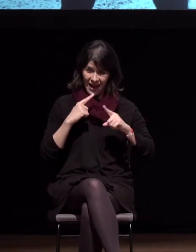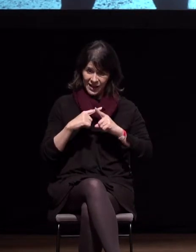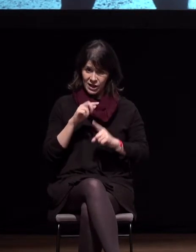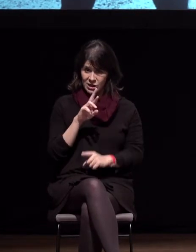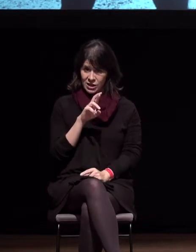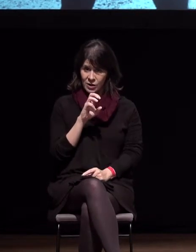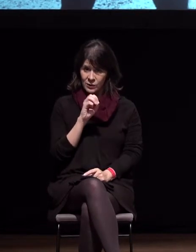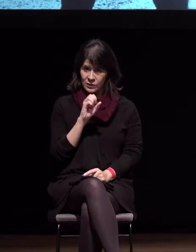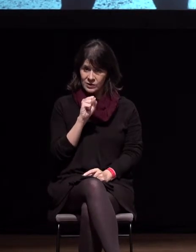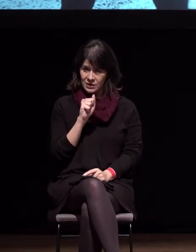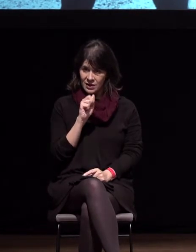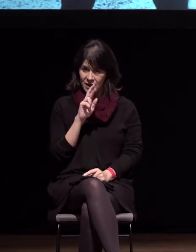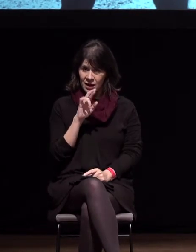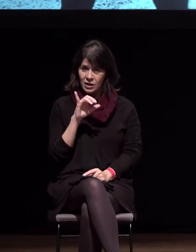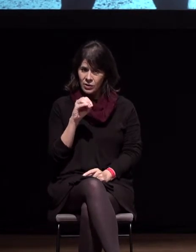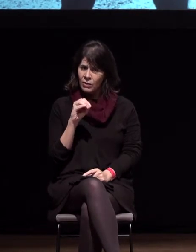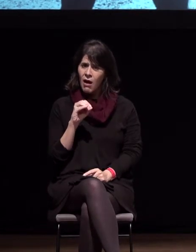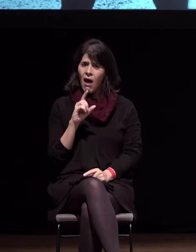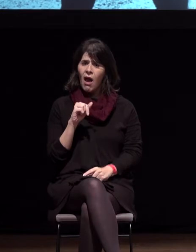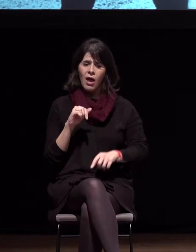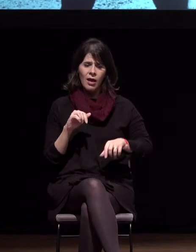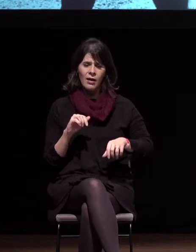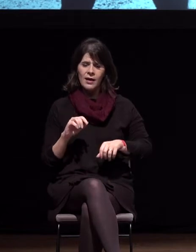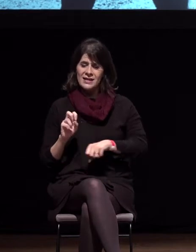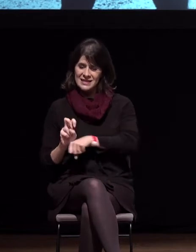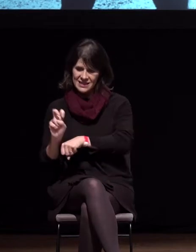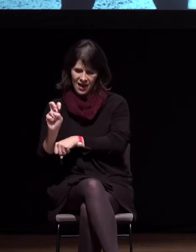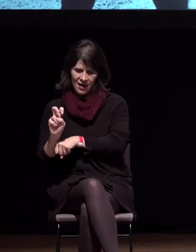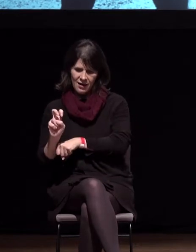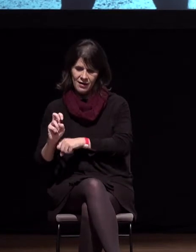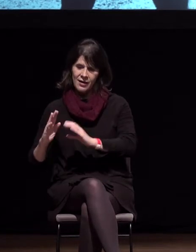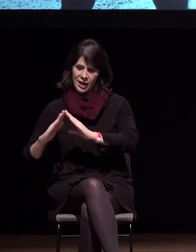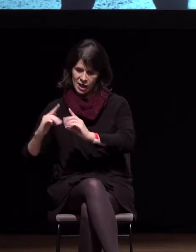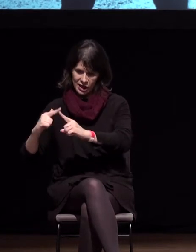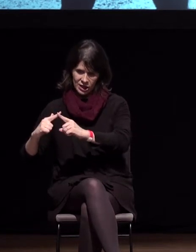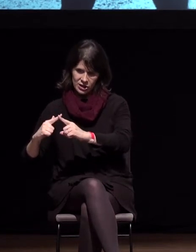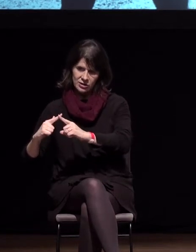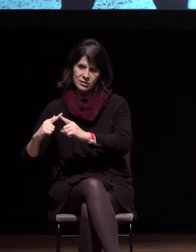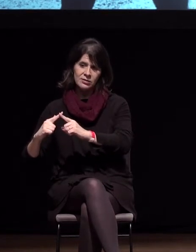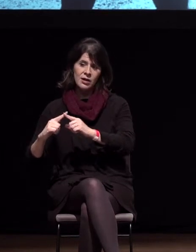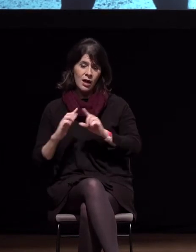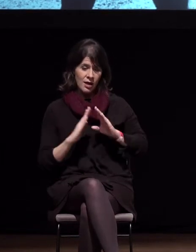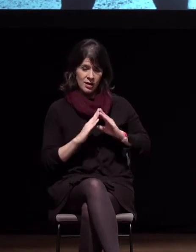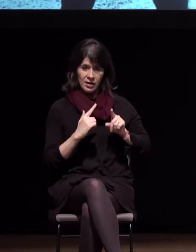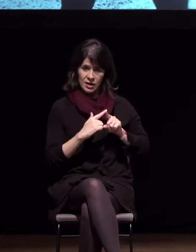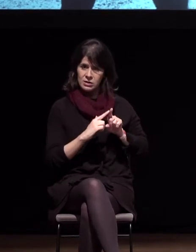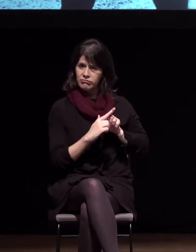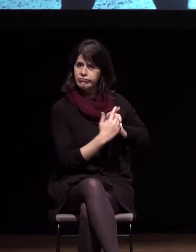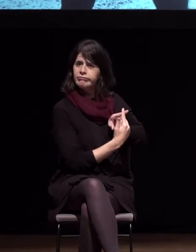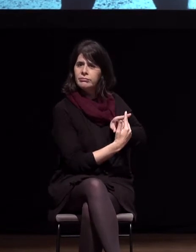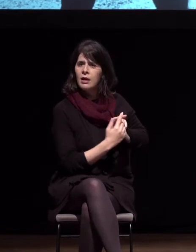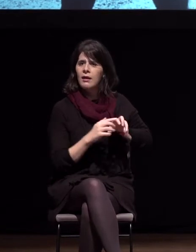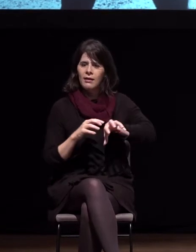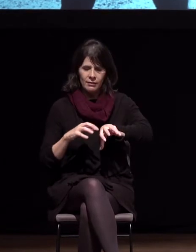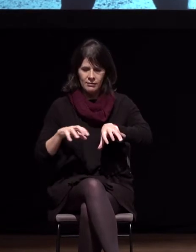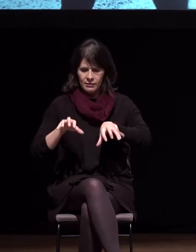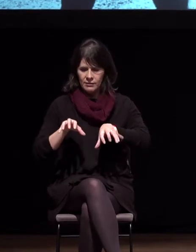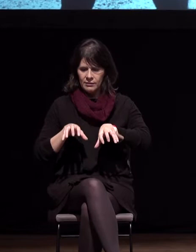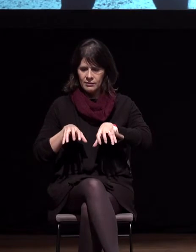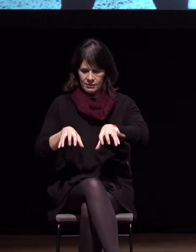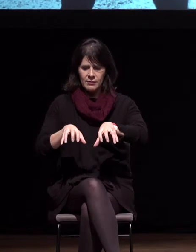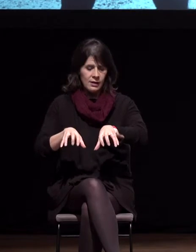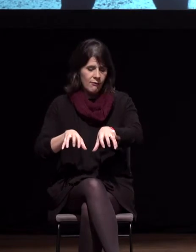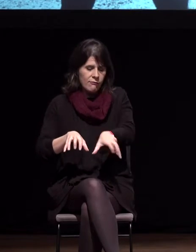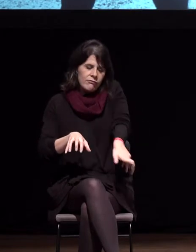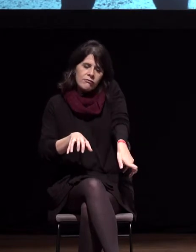para a Igreja da Sé. Eu achei muito curioso, eu queria que você falasse um pouquinho mais sobre essa simbologia política. Se você tiver outros